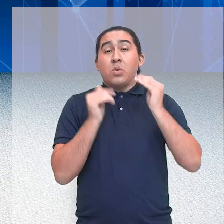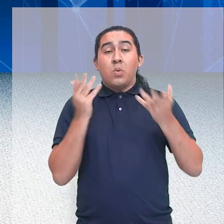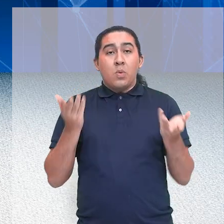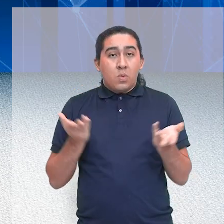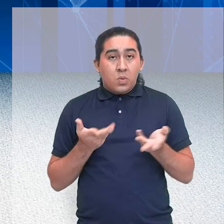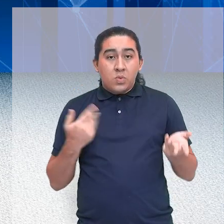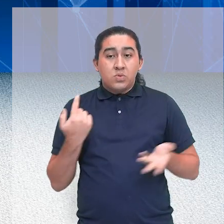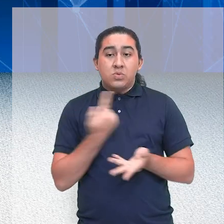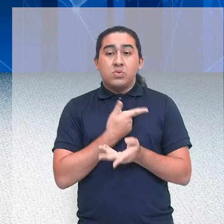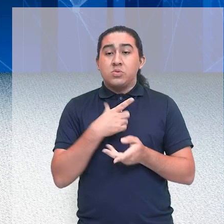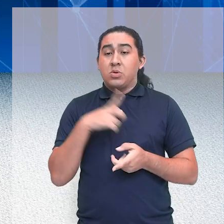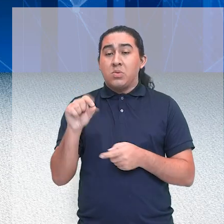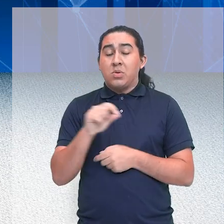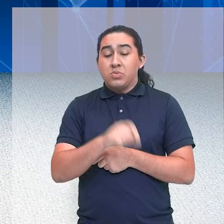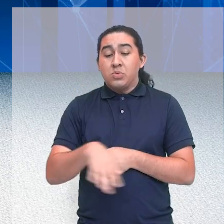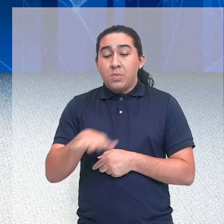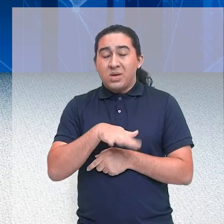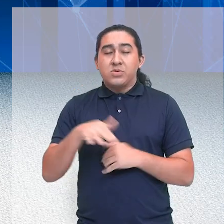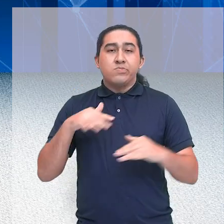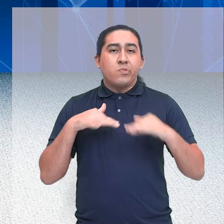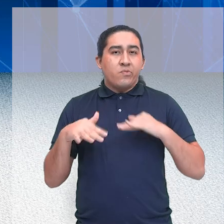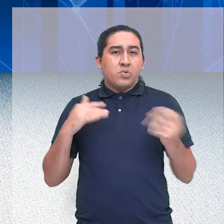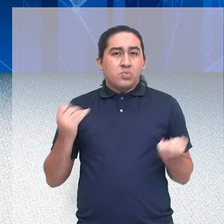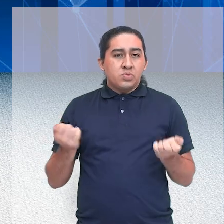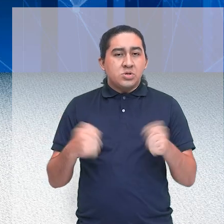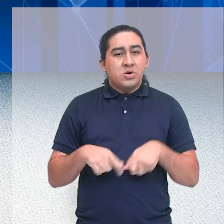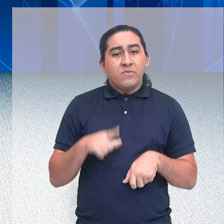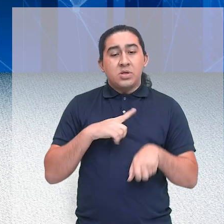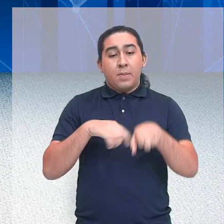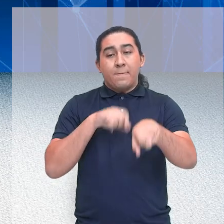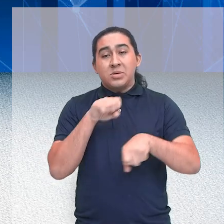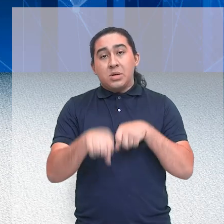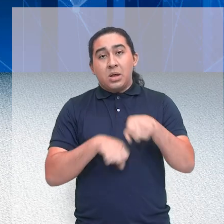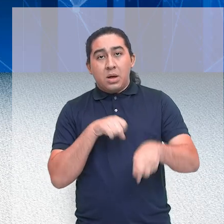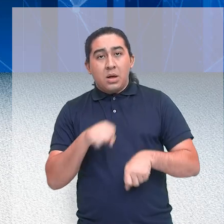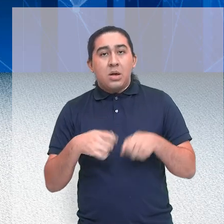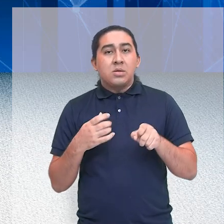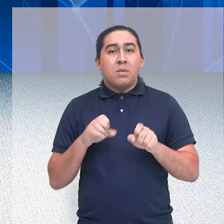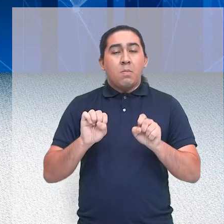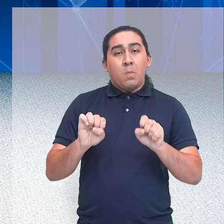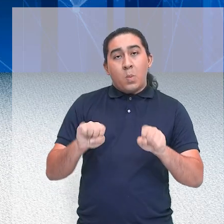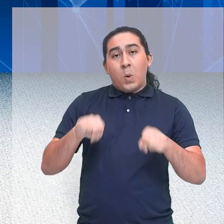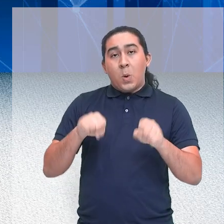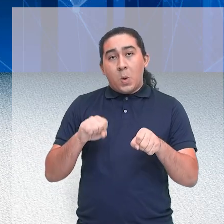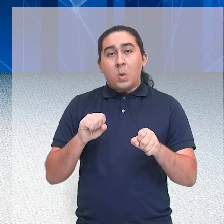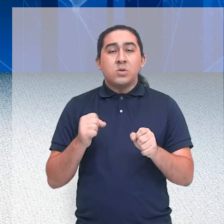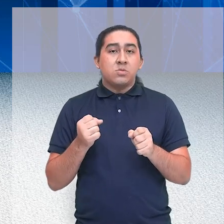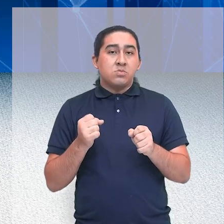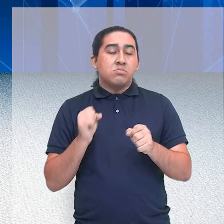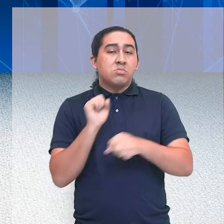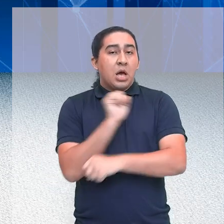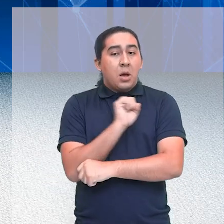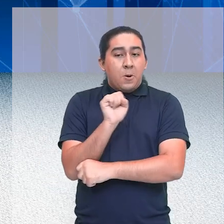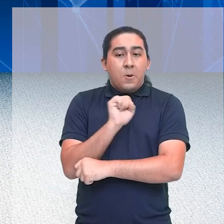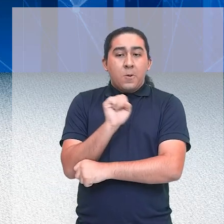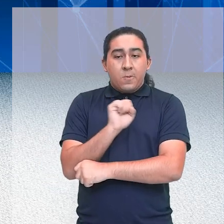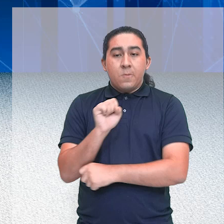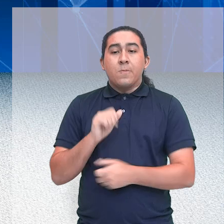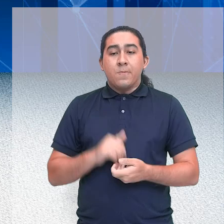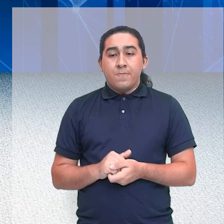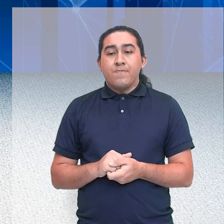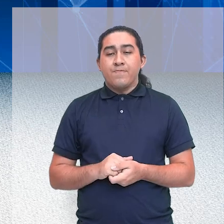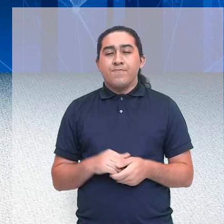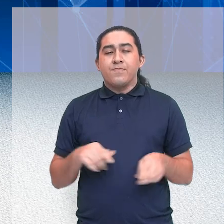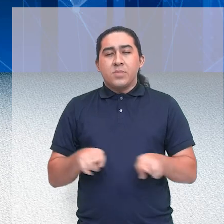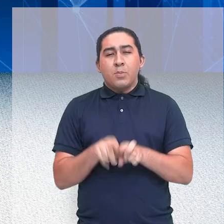gente tem aí um meio de se locomover, né, como bicicleta, motocicleta, carro, enfim. Olha, a